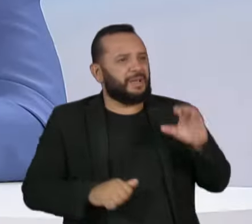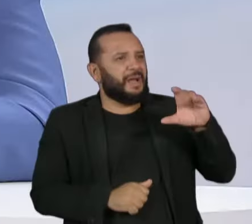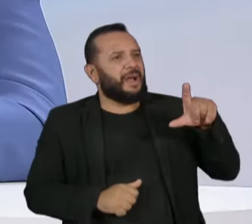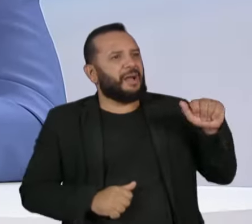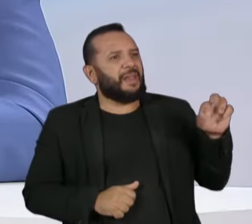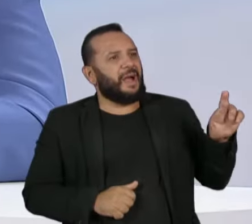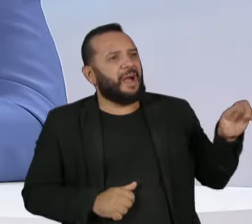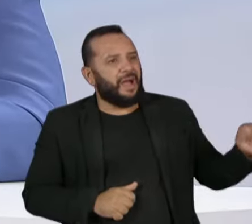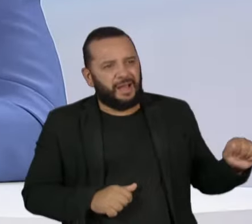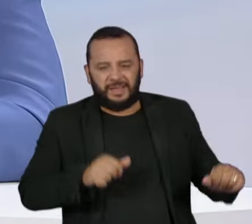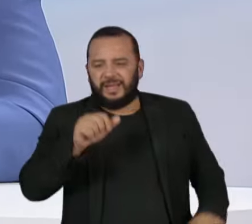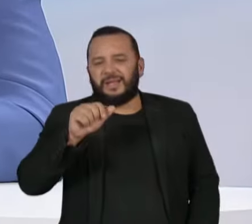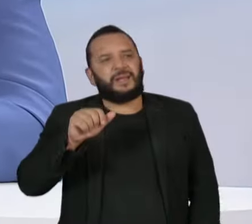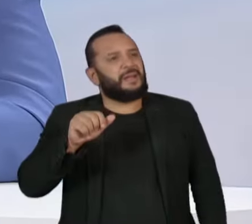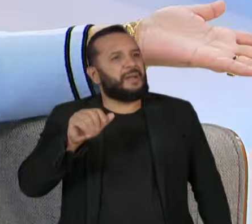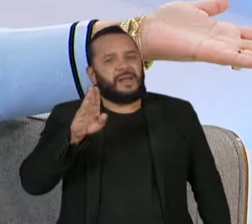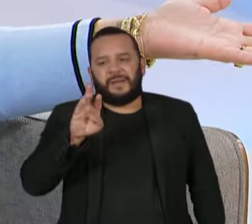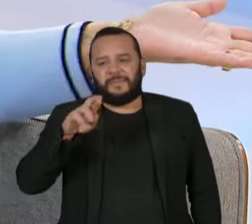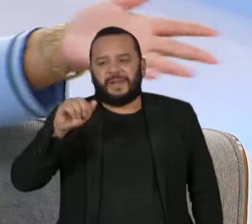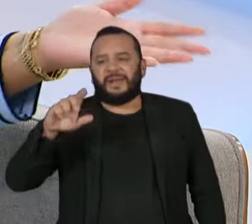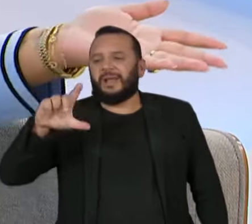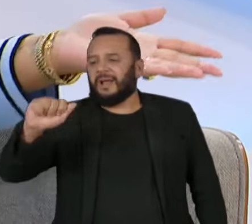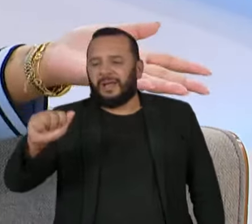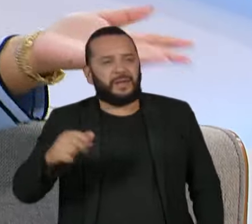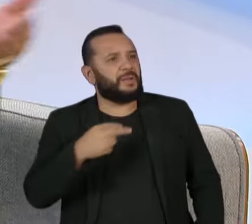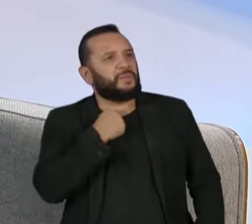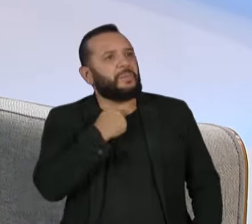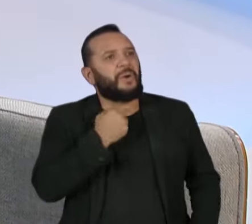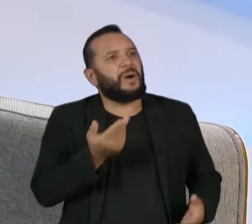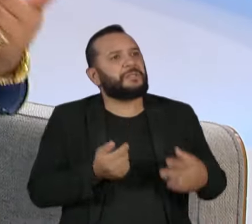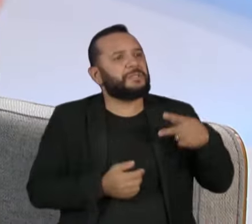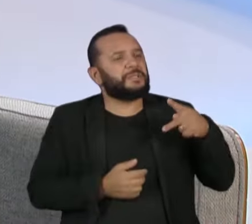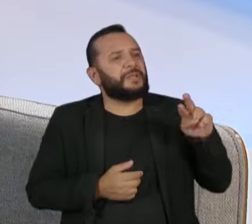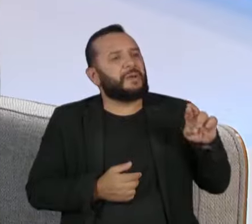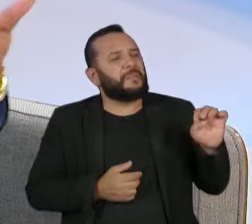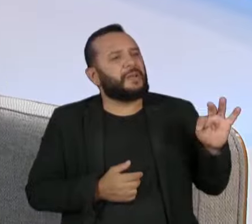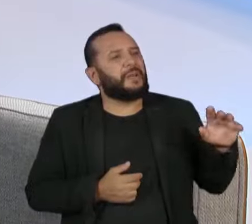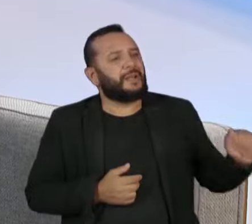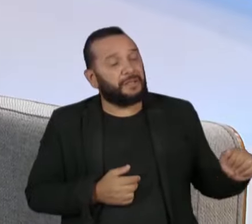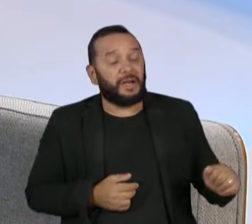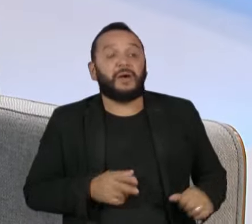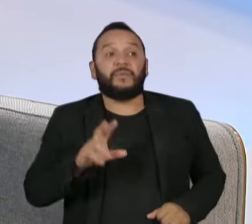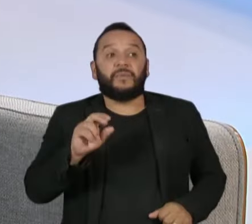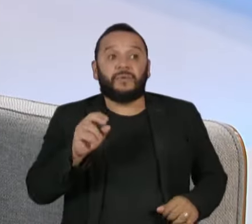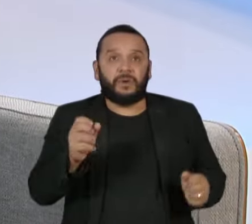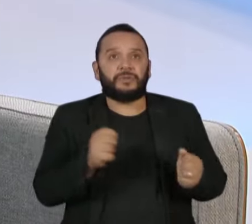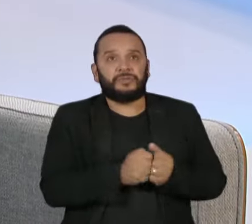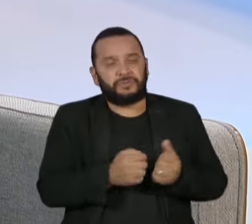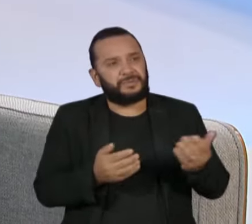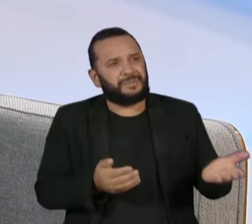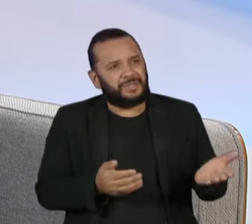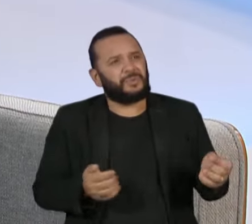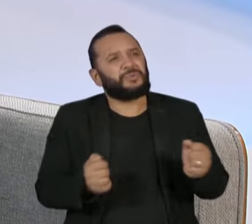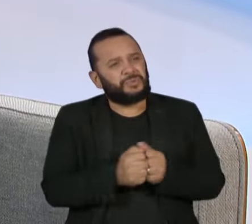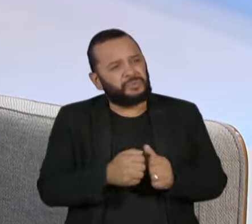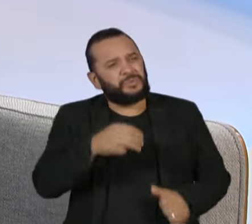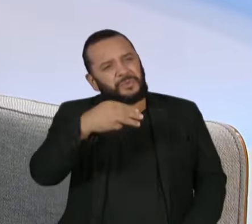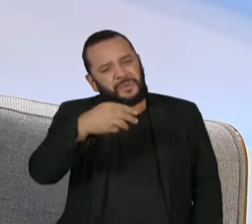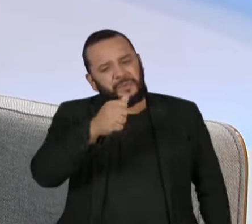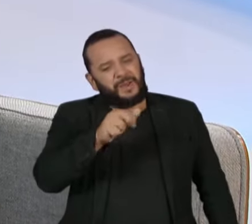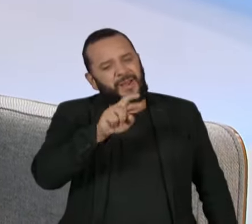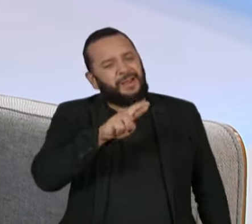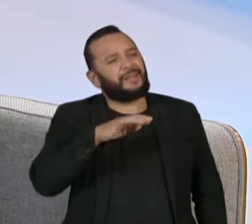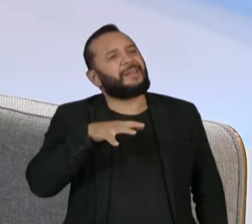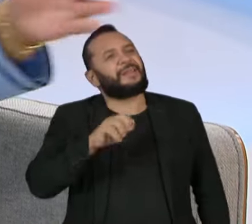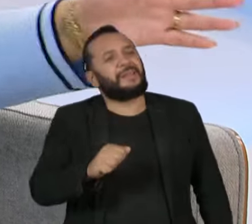preta? Com esse argumento... né? Não tem mais o que fazer. Demolidor. Mas a minha avó estava ali e ela falou, vamos botar o Maria, minha avó